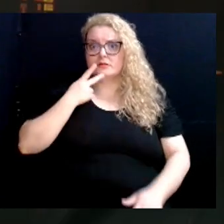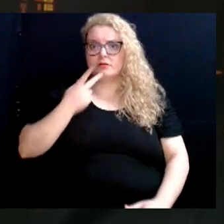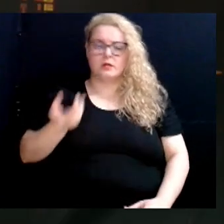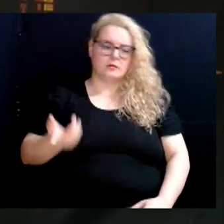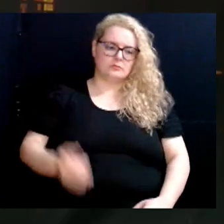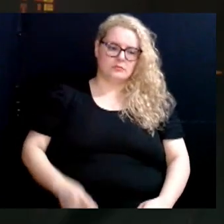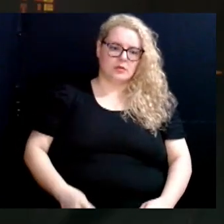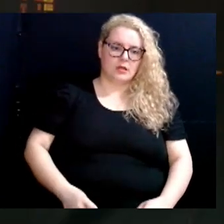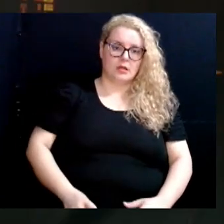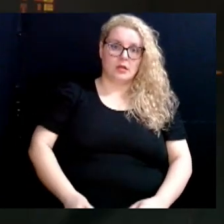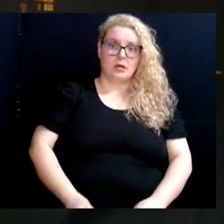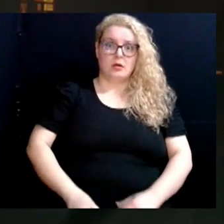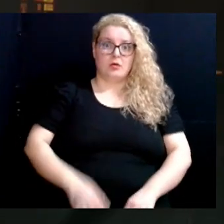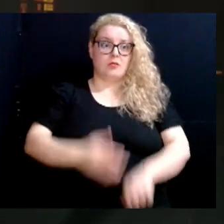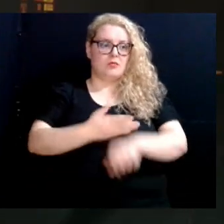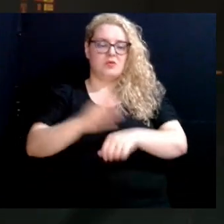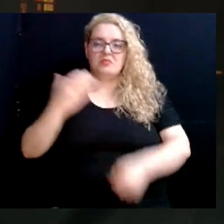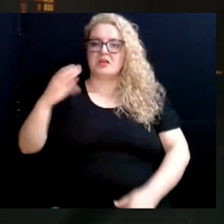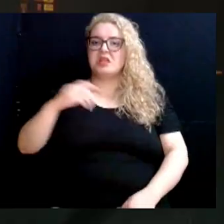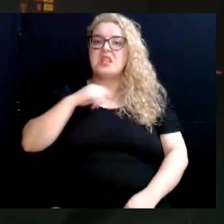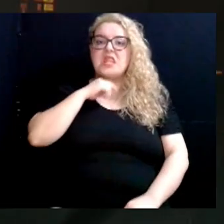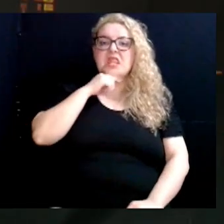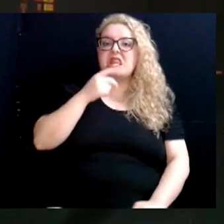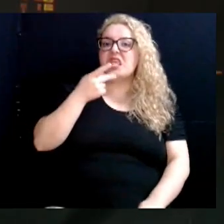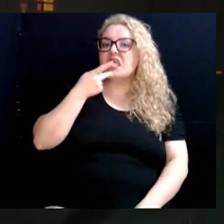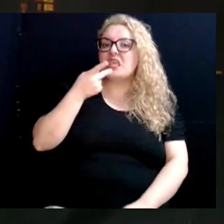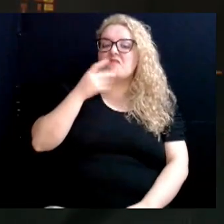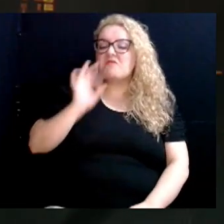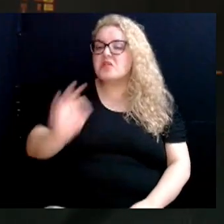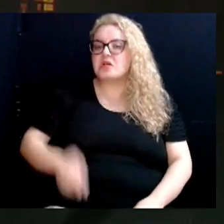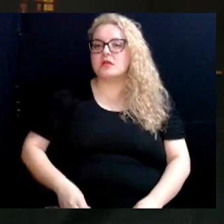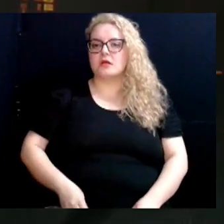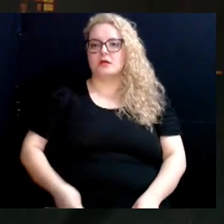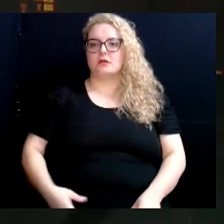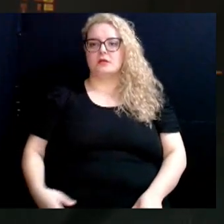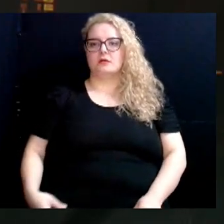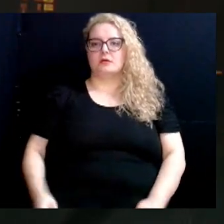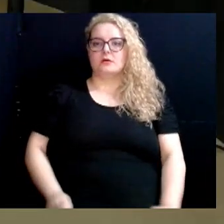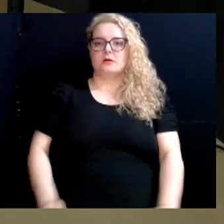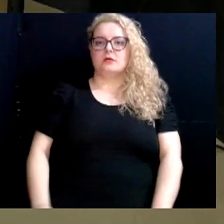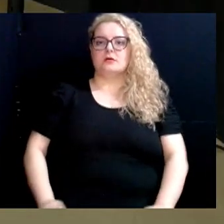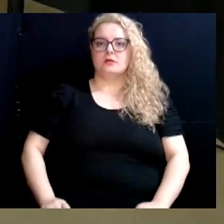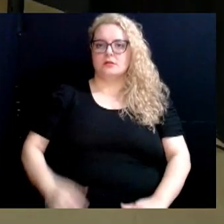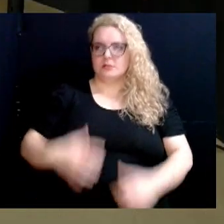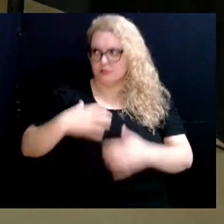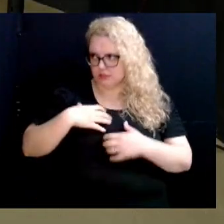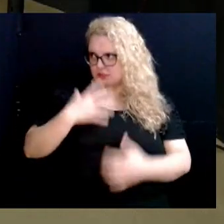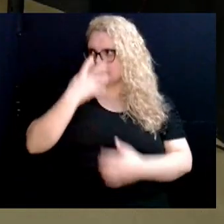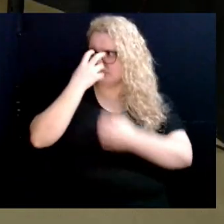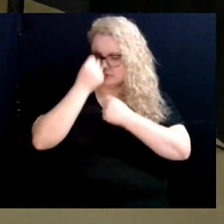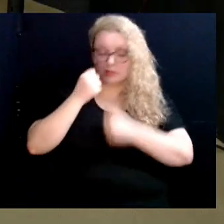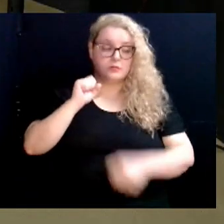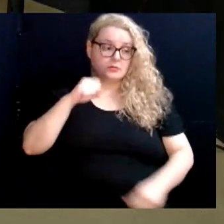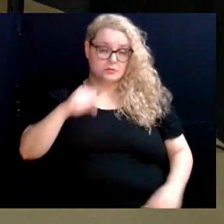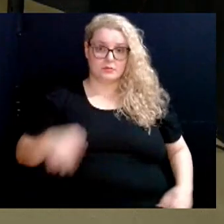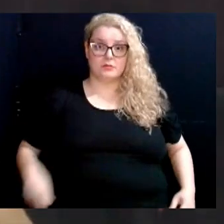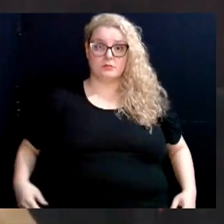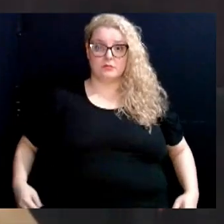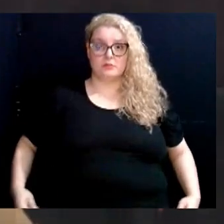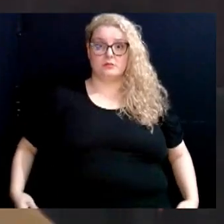eu postei meu treino, ninguém comentou nada, e se sente frustrada. Também tem isso.